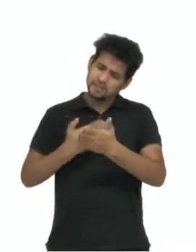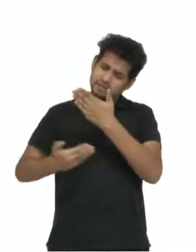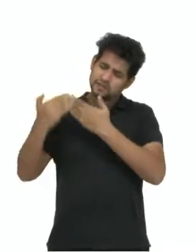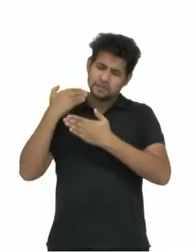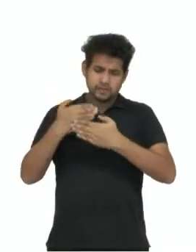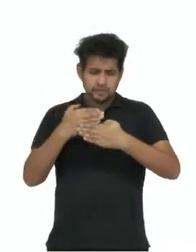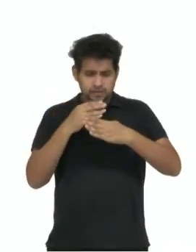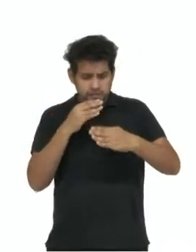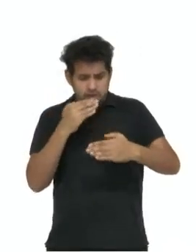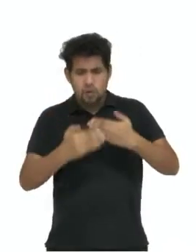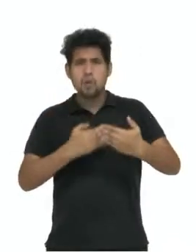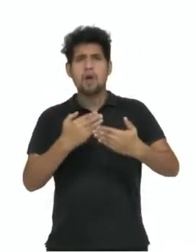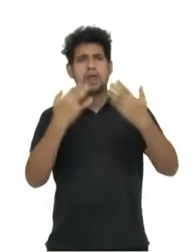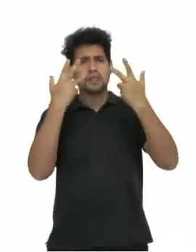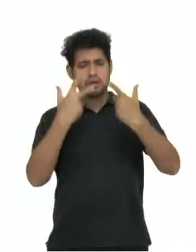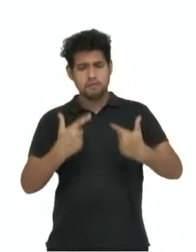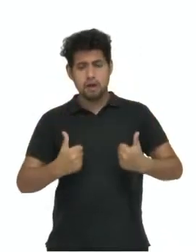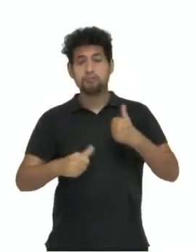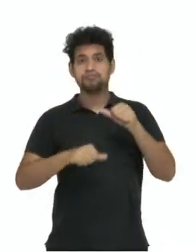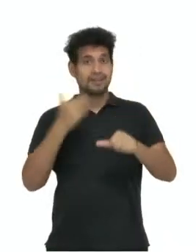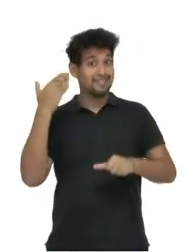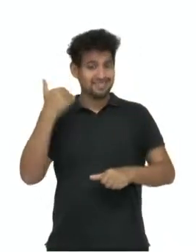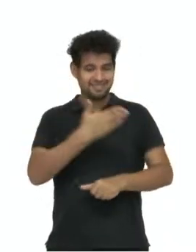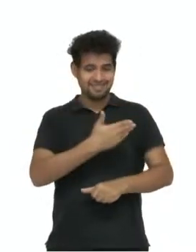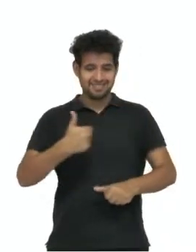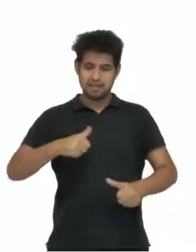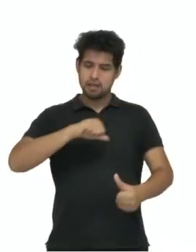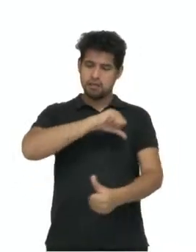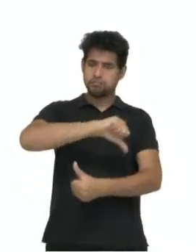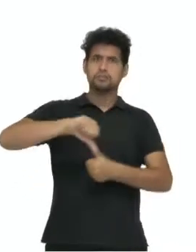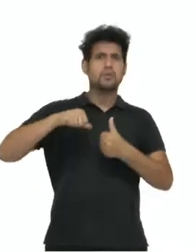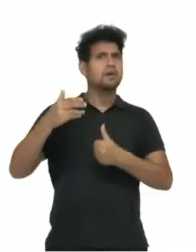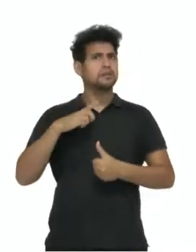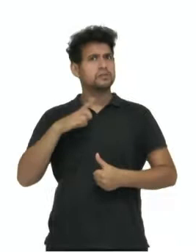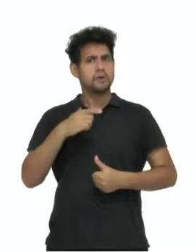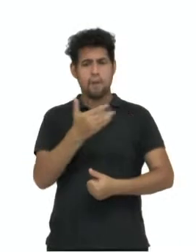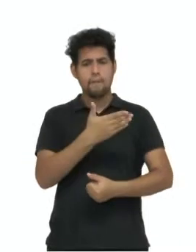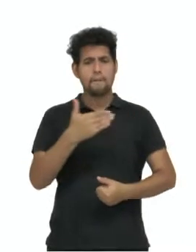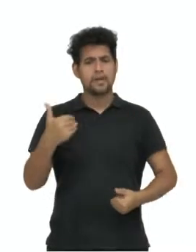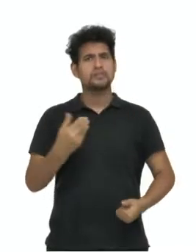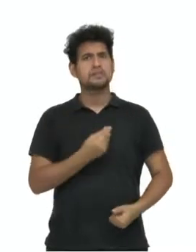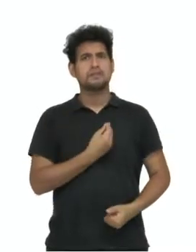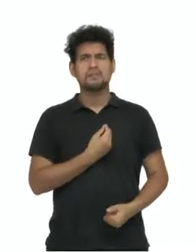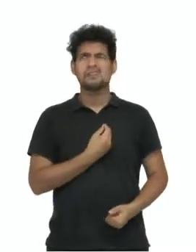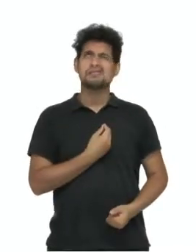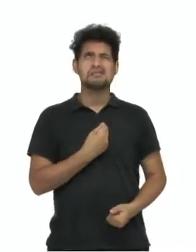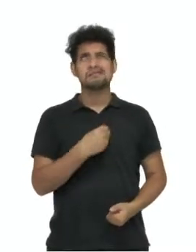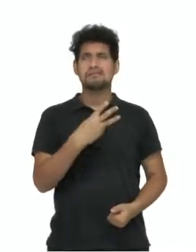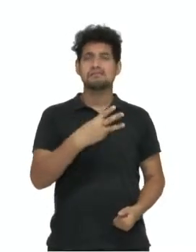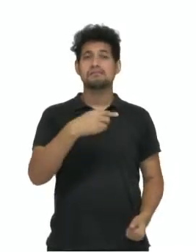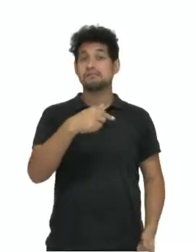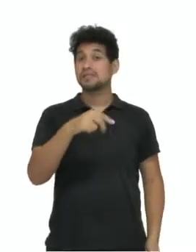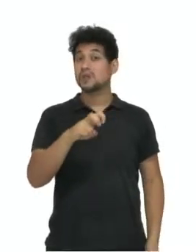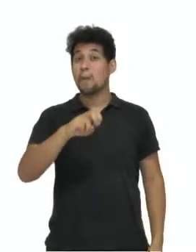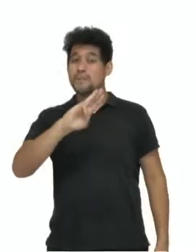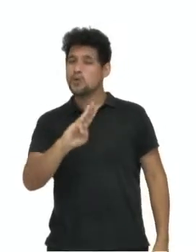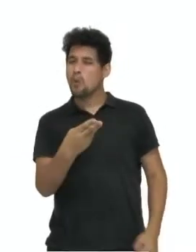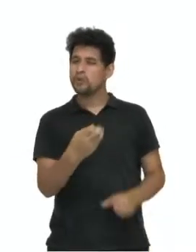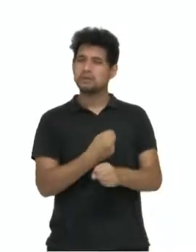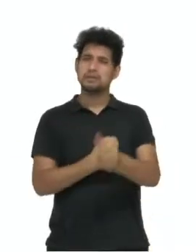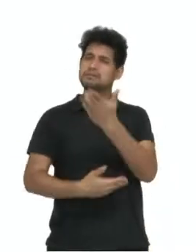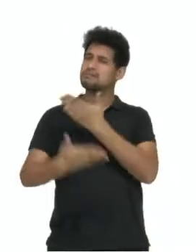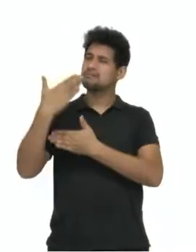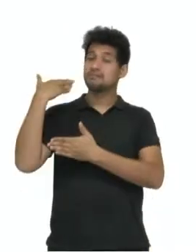4 patas. Encontrados restos fósseis de um peixe que viveu há 375 milhões de